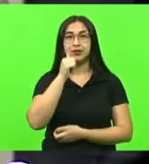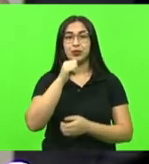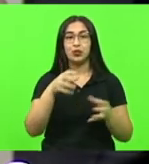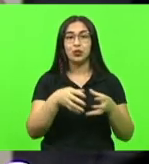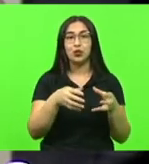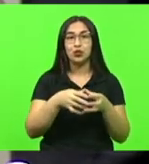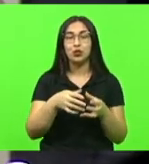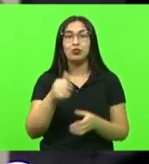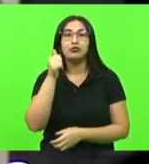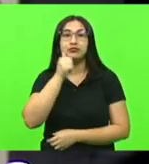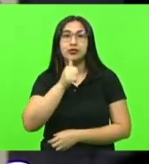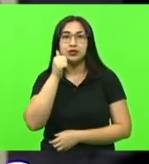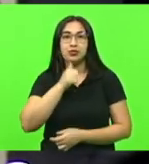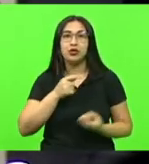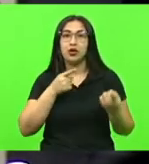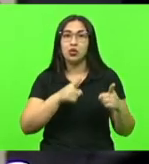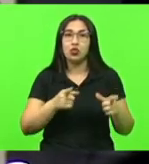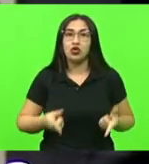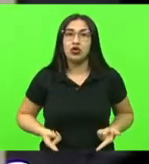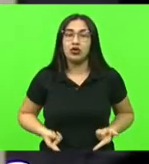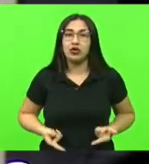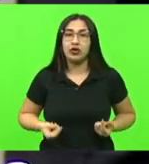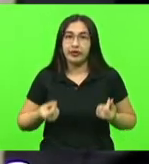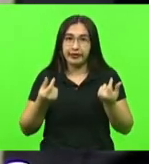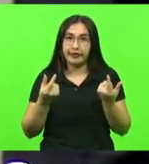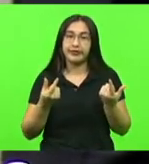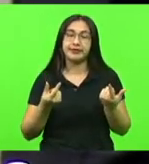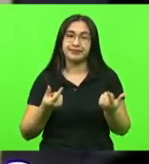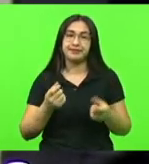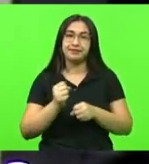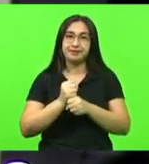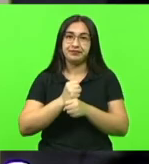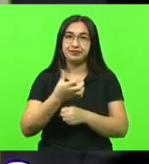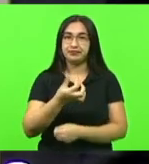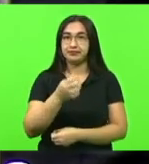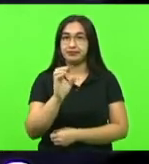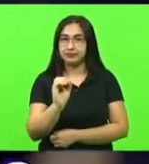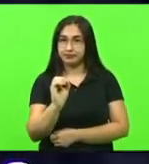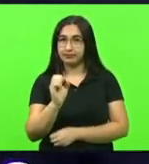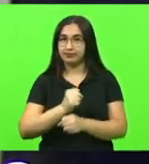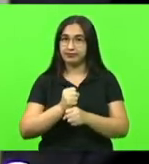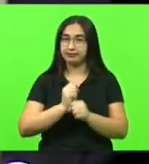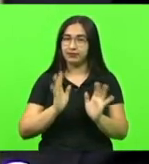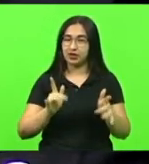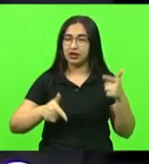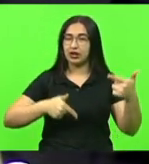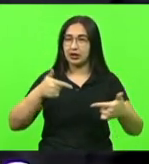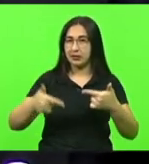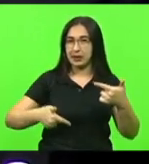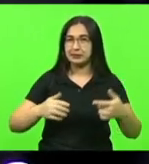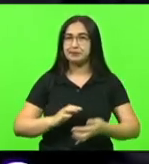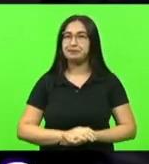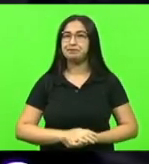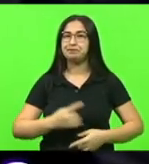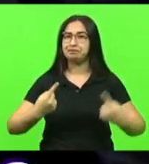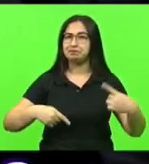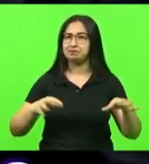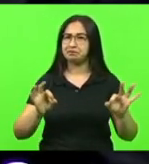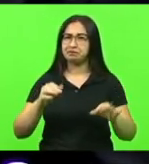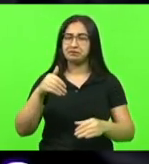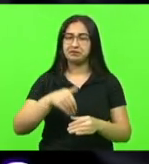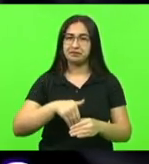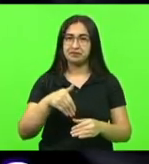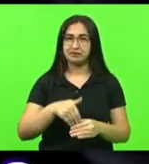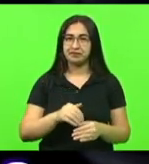estadual de combate ao câncer pelos 60 anos de atuação. Em discussão. Não havendo quem queira discutir, em votação. Deputados que